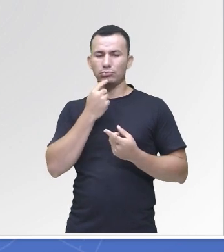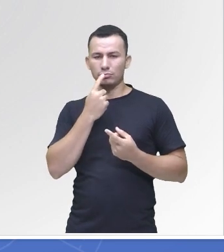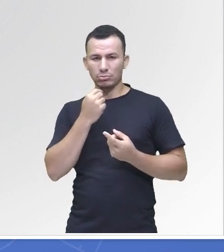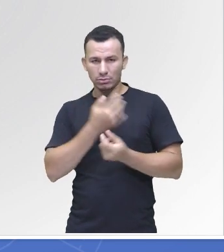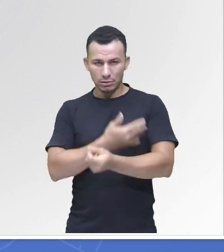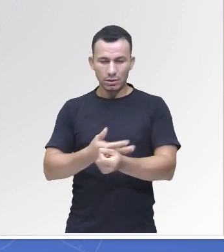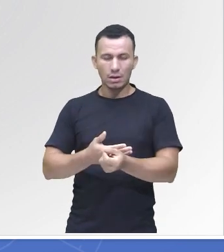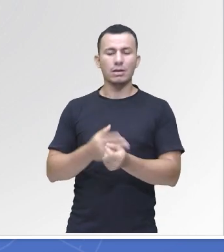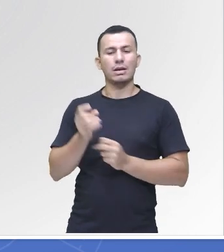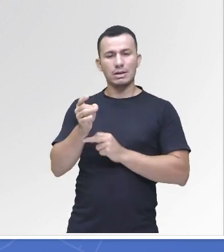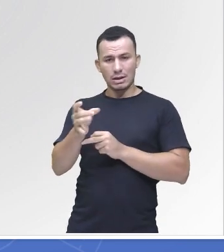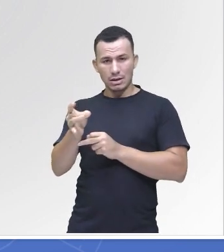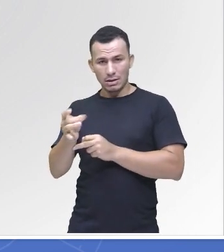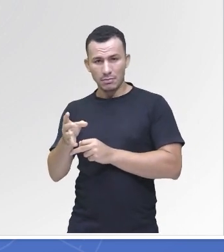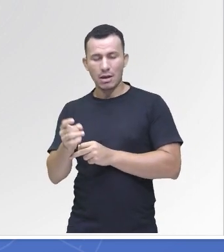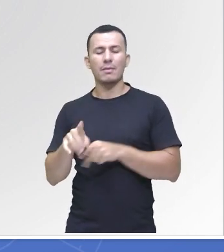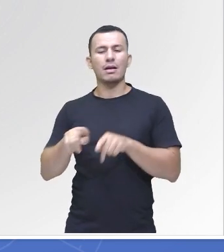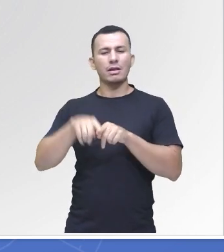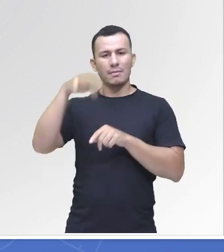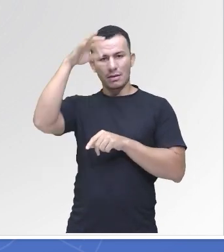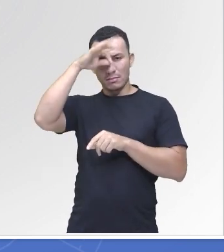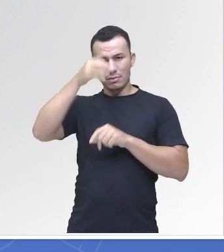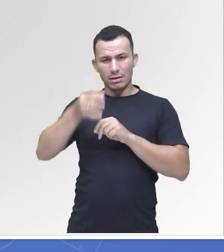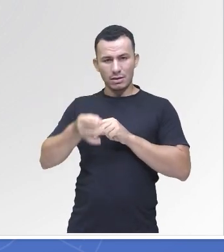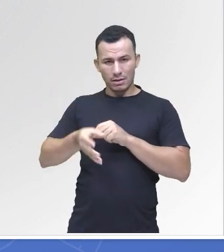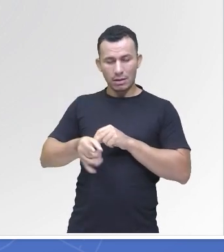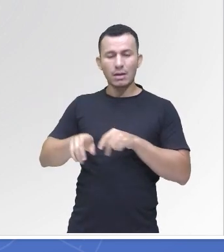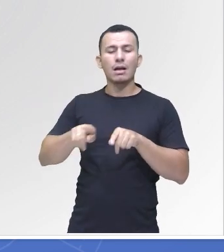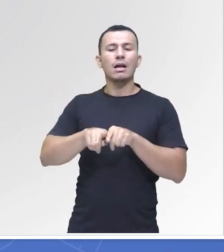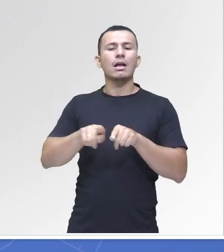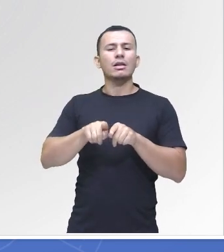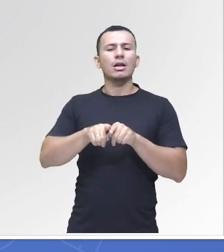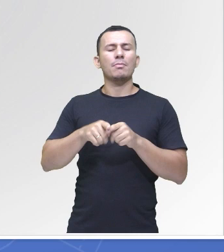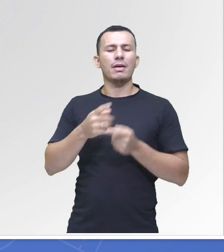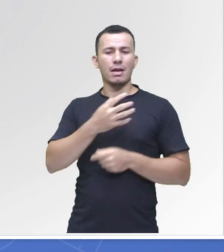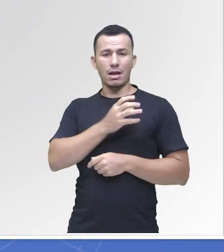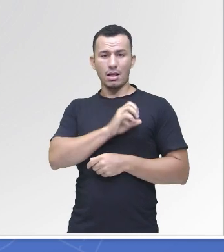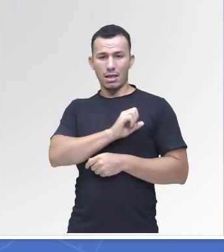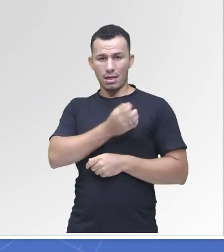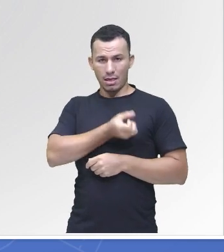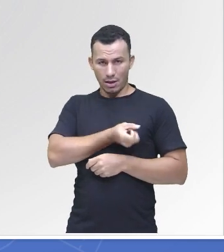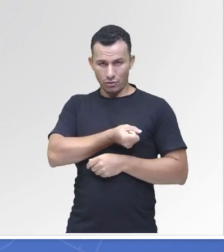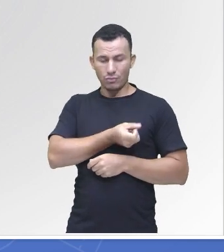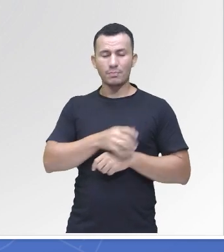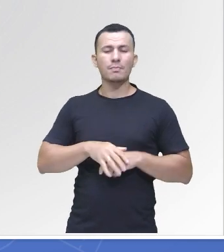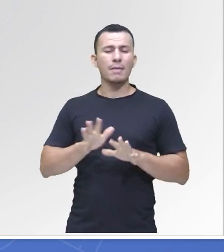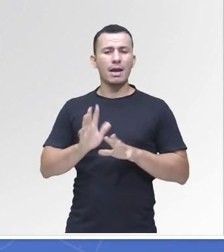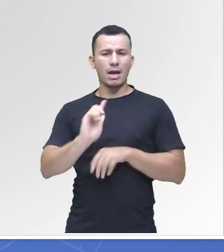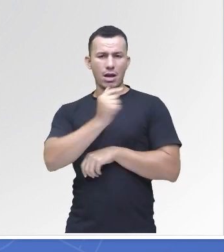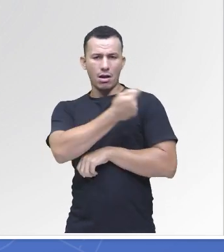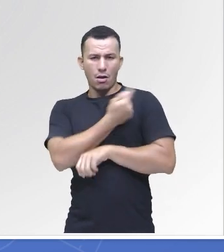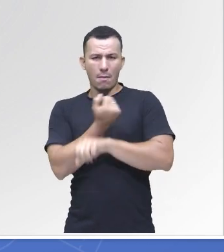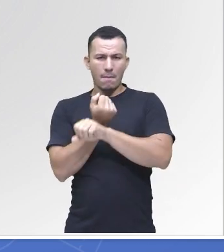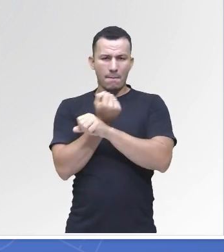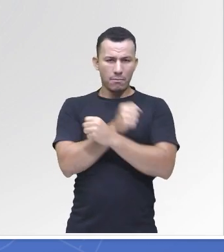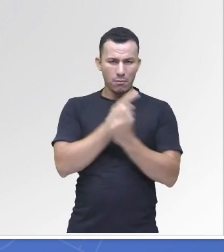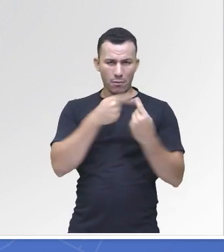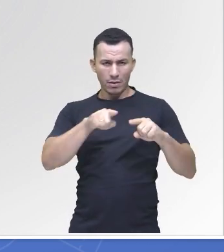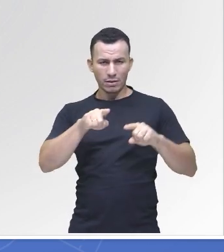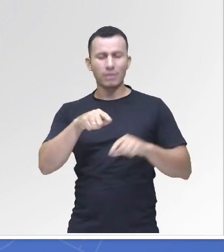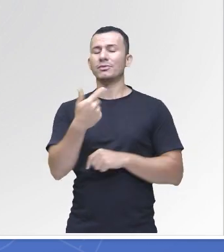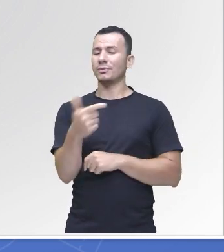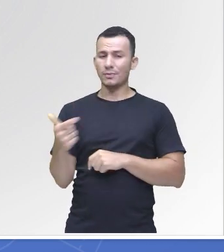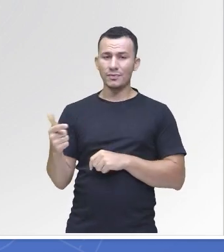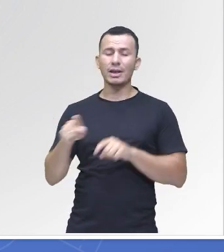sangue, esperma, secreção vaginal e o leite materno. No caso da AIDS não há vacina, mas se a pessoa descobre logo no início,